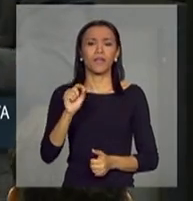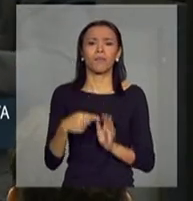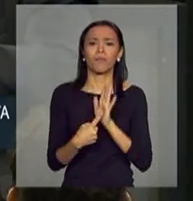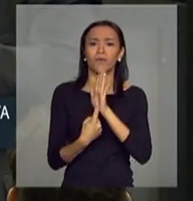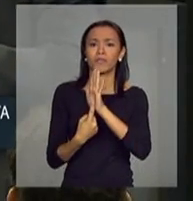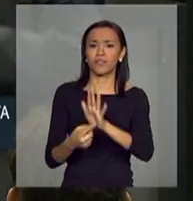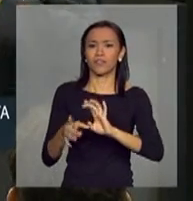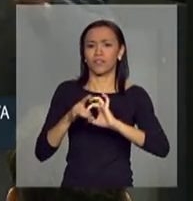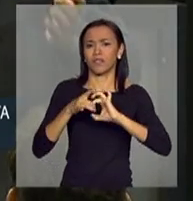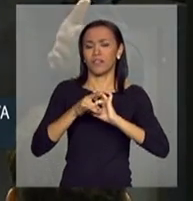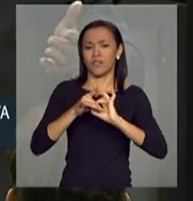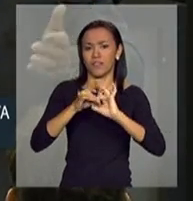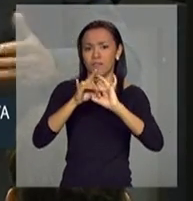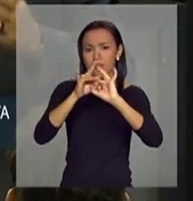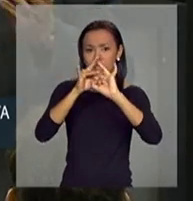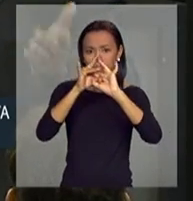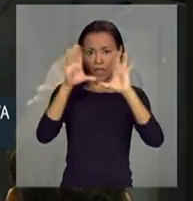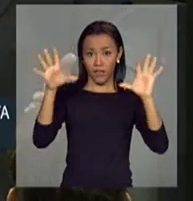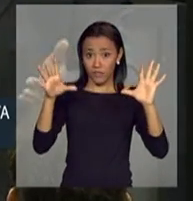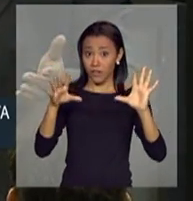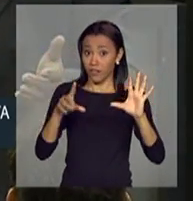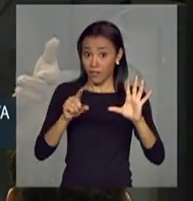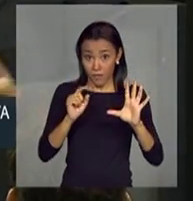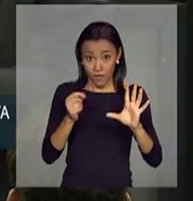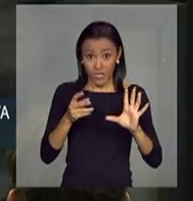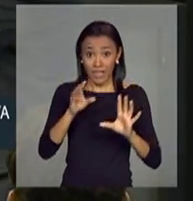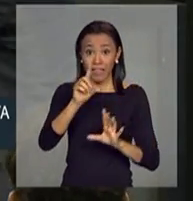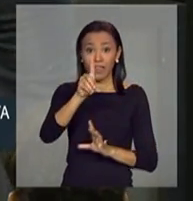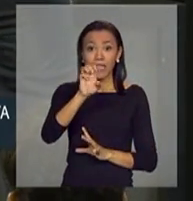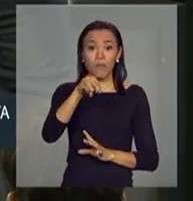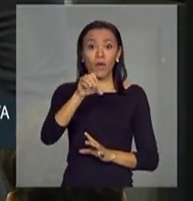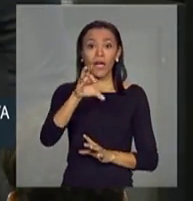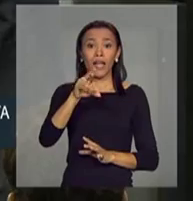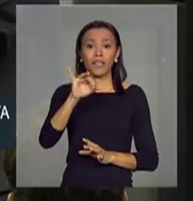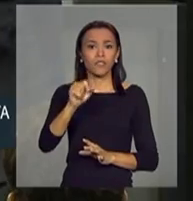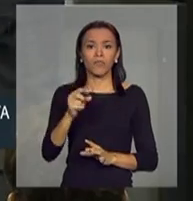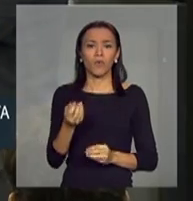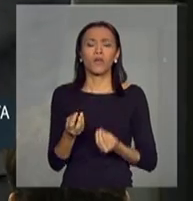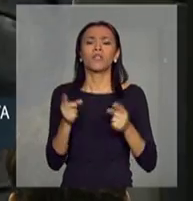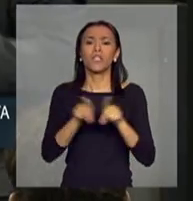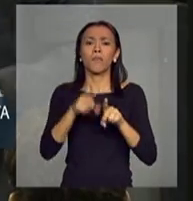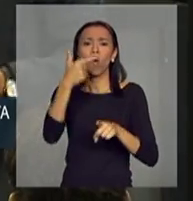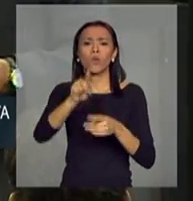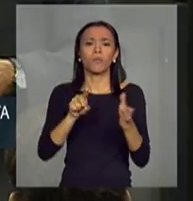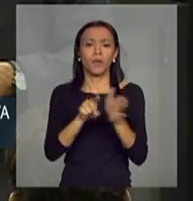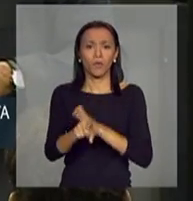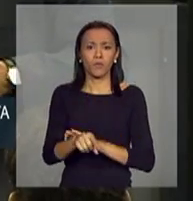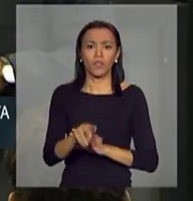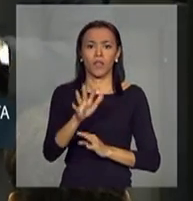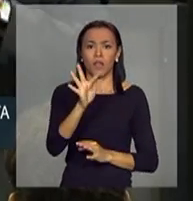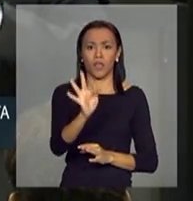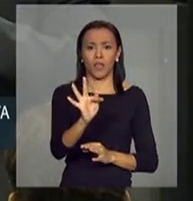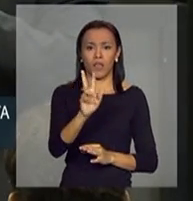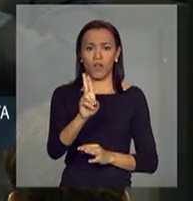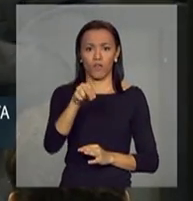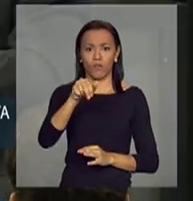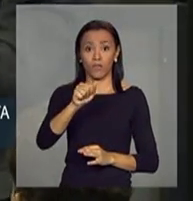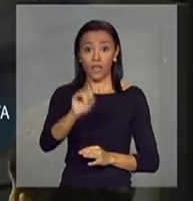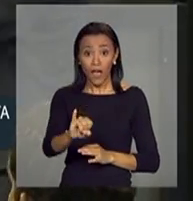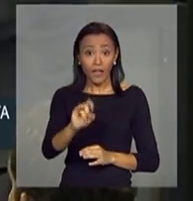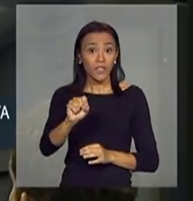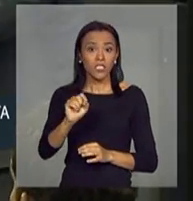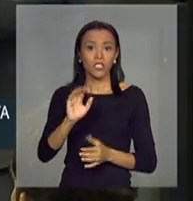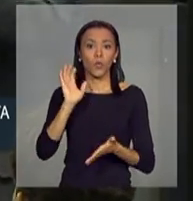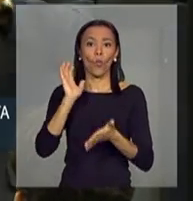liberdades democráticas, não vai ser reiterada. Perguntas também, Maria Rita, à FUNAI, sobre a sua